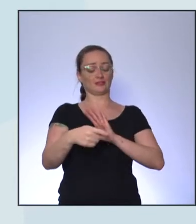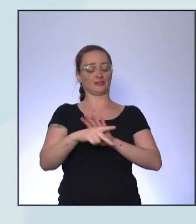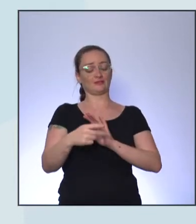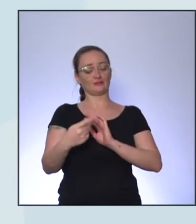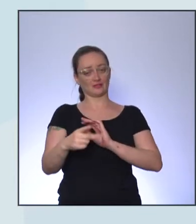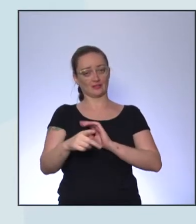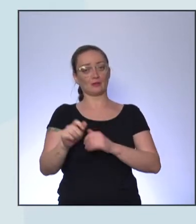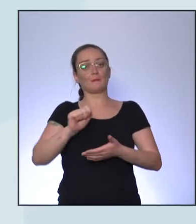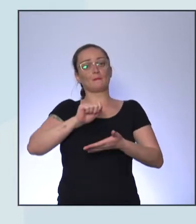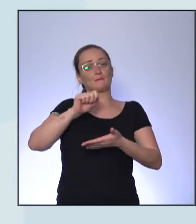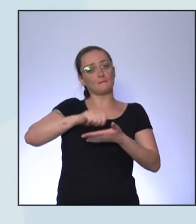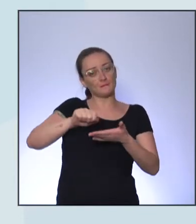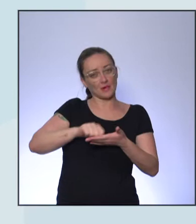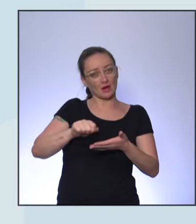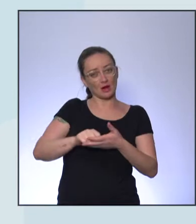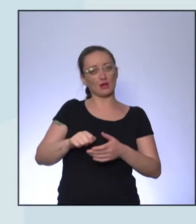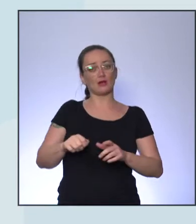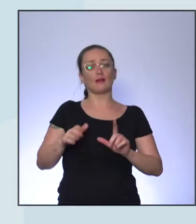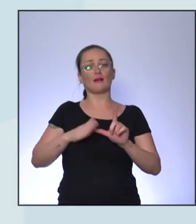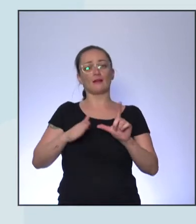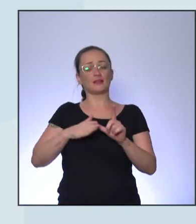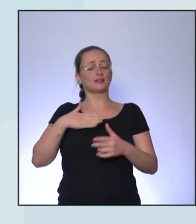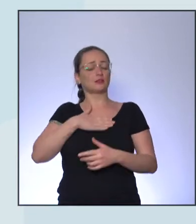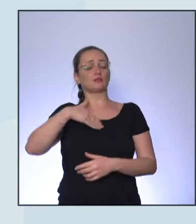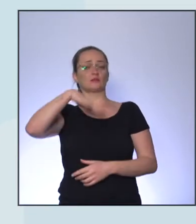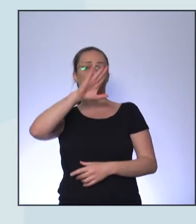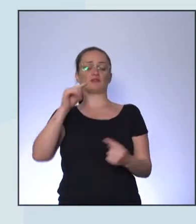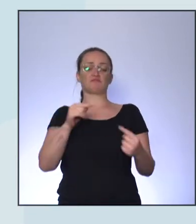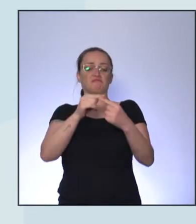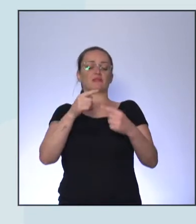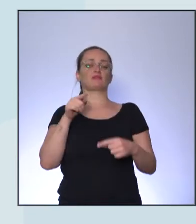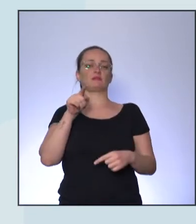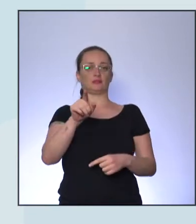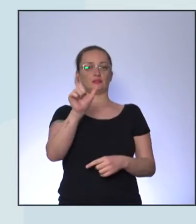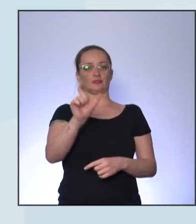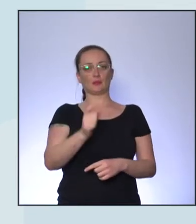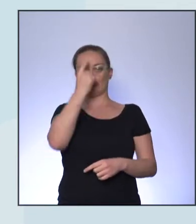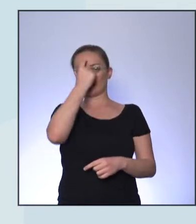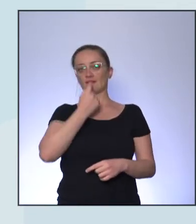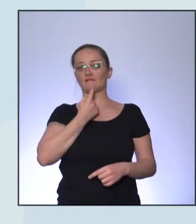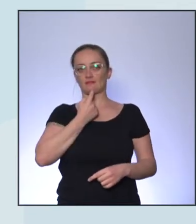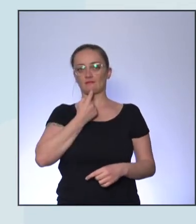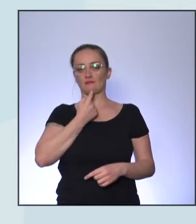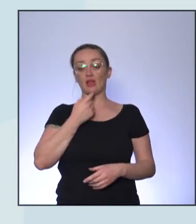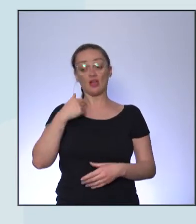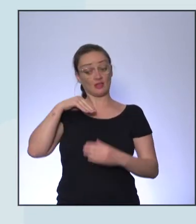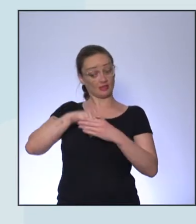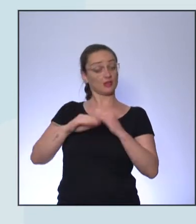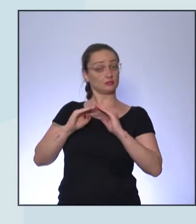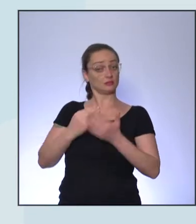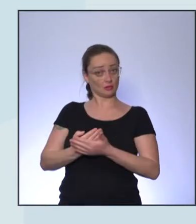marquem a letrinha que mais vocês têm afinidade, o que vocês mais gostam dentro da escola,